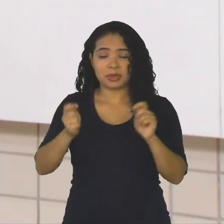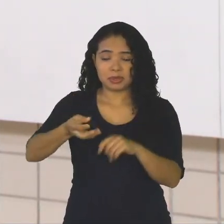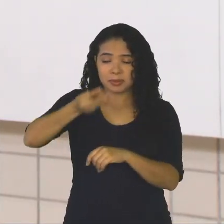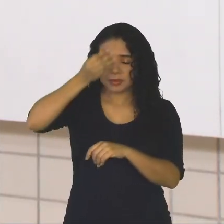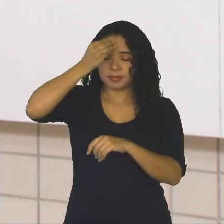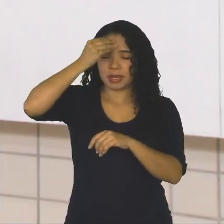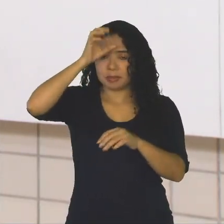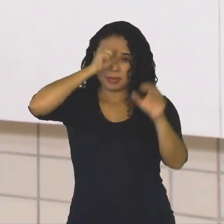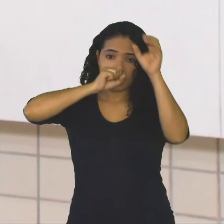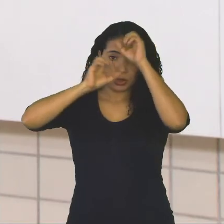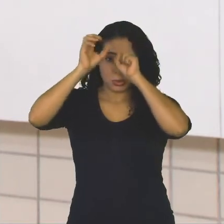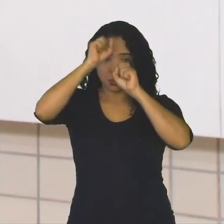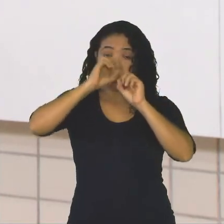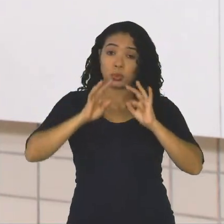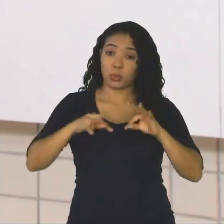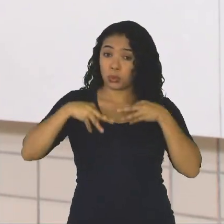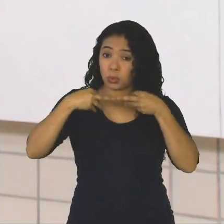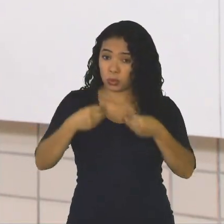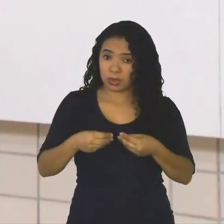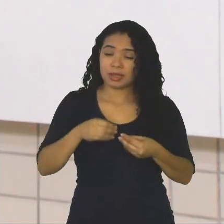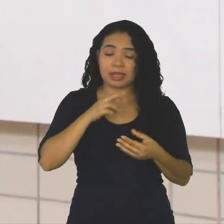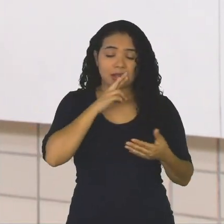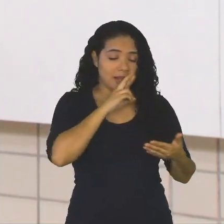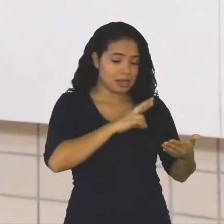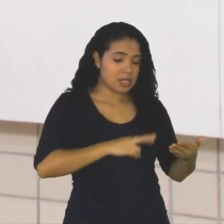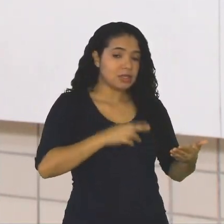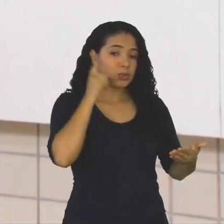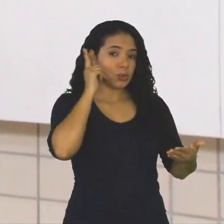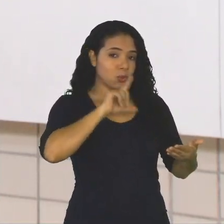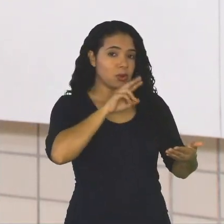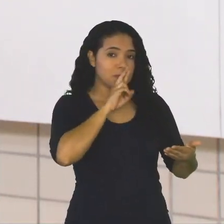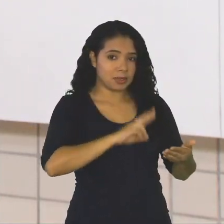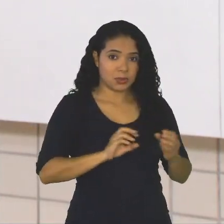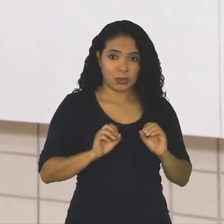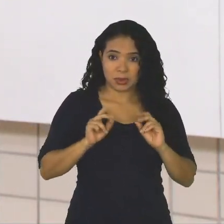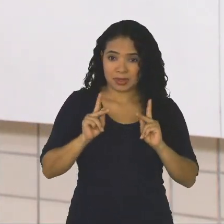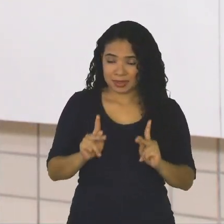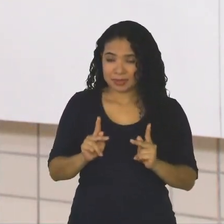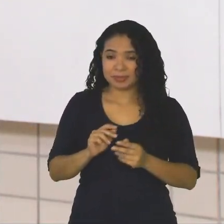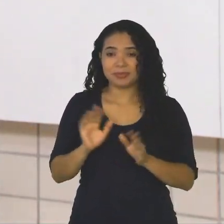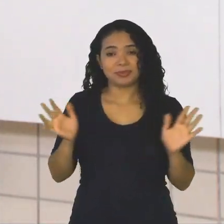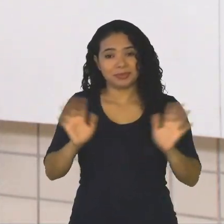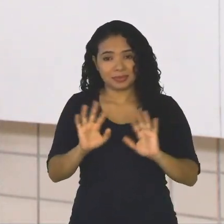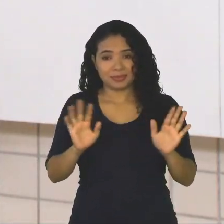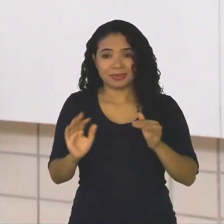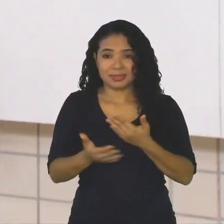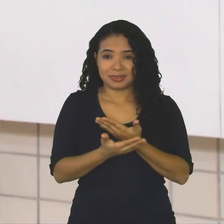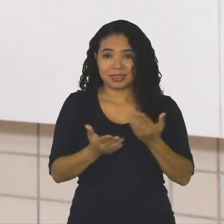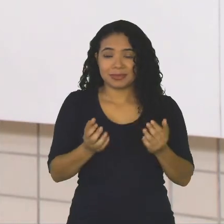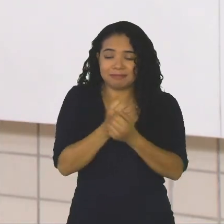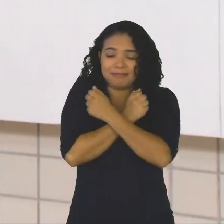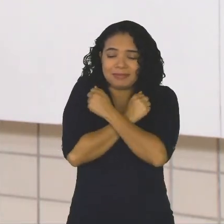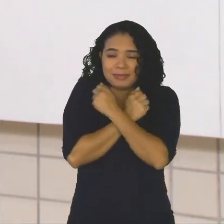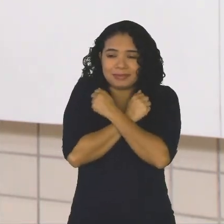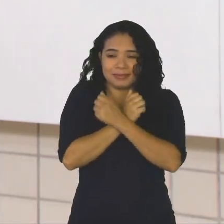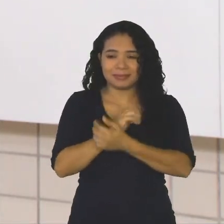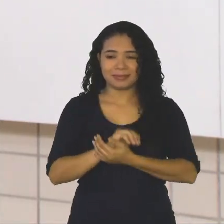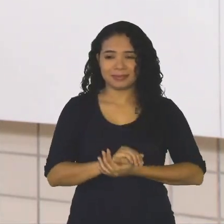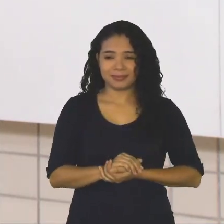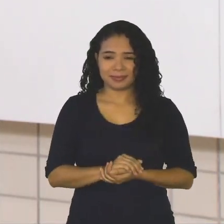sim você responder as atividades, ok? Então é isso, eu me despeço de vocês e um grande abraço.